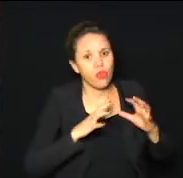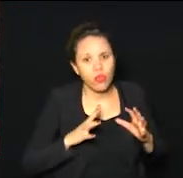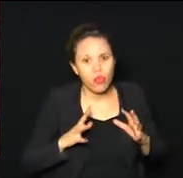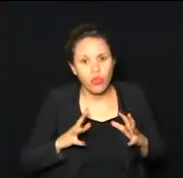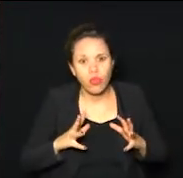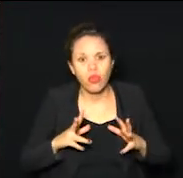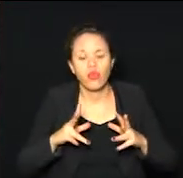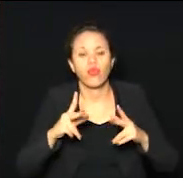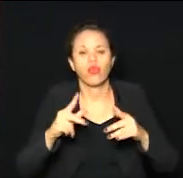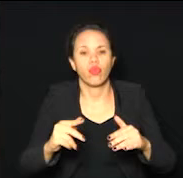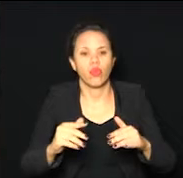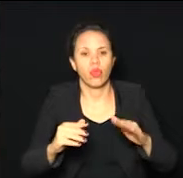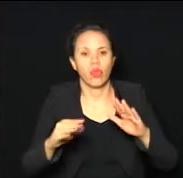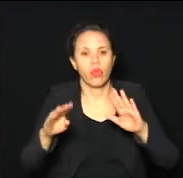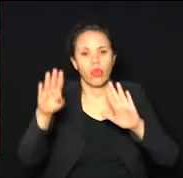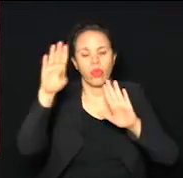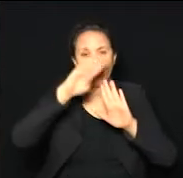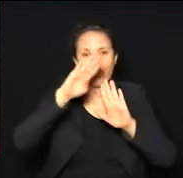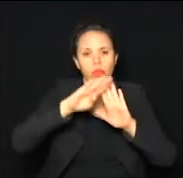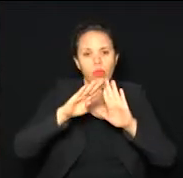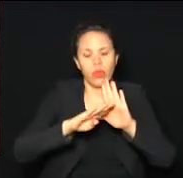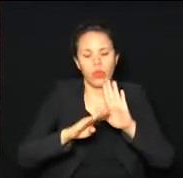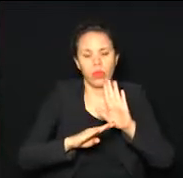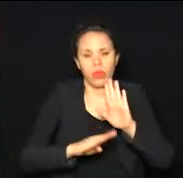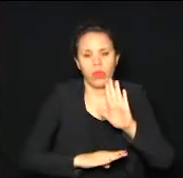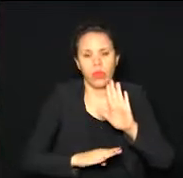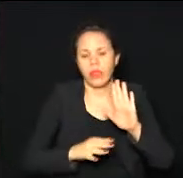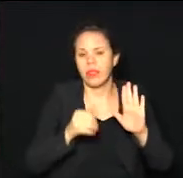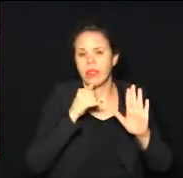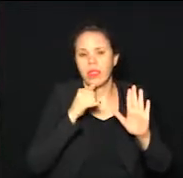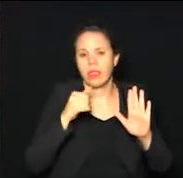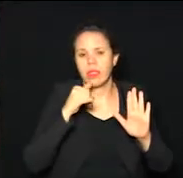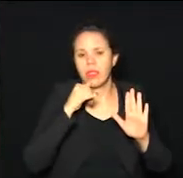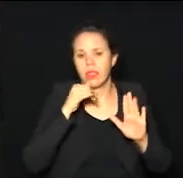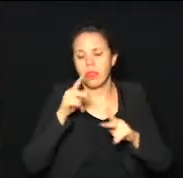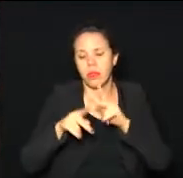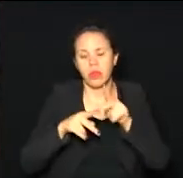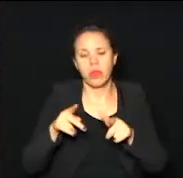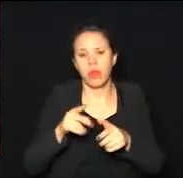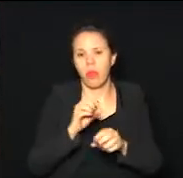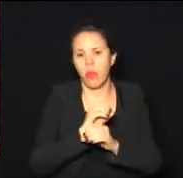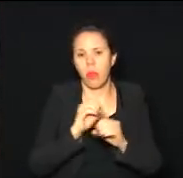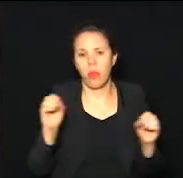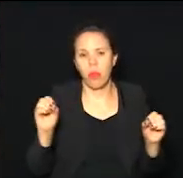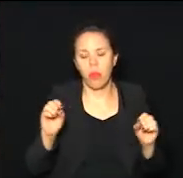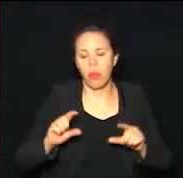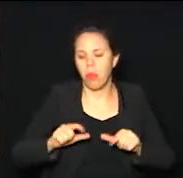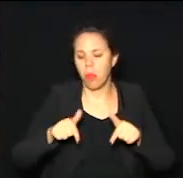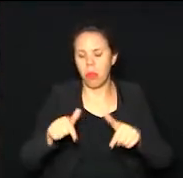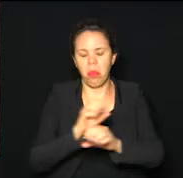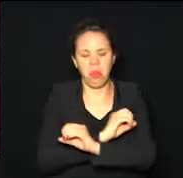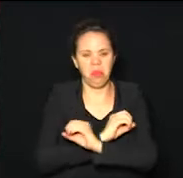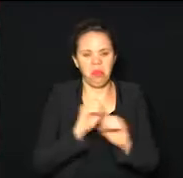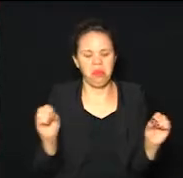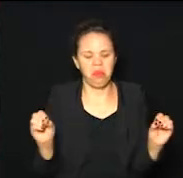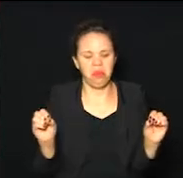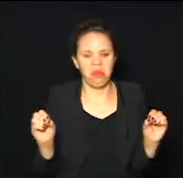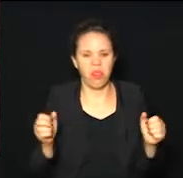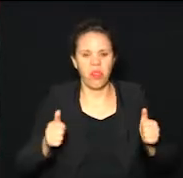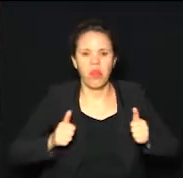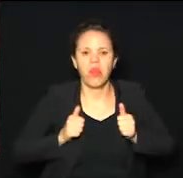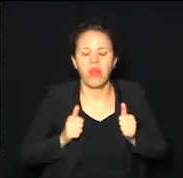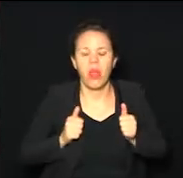os níveis, né, a começar pelos que não têm, né, que não têm atitude, né, que é o próprio